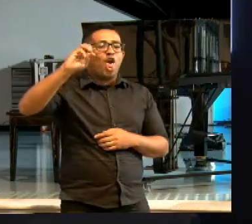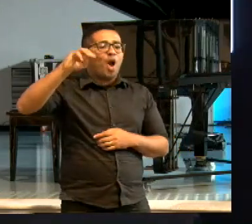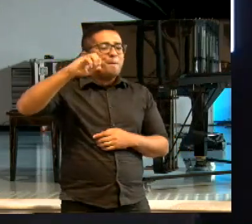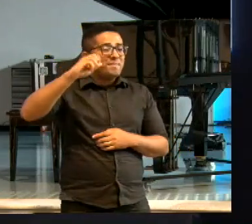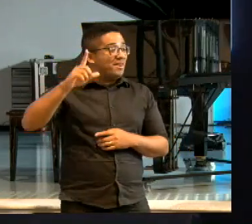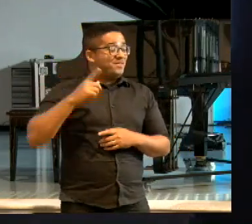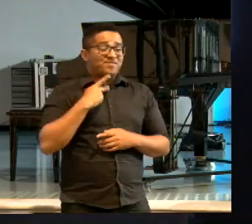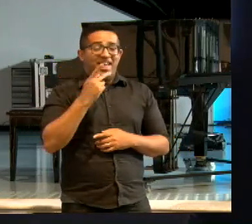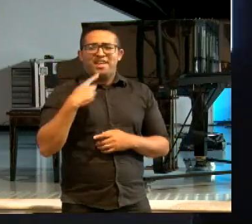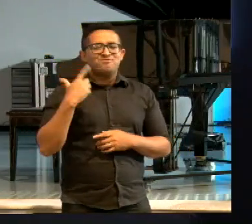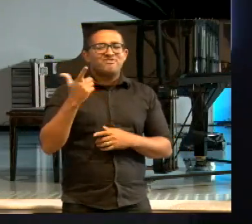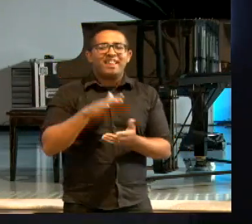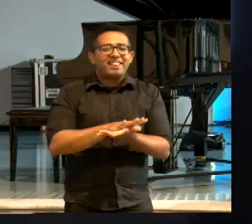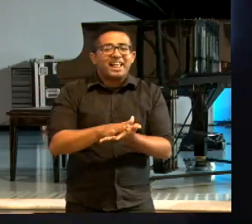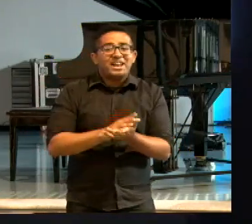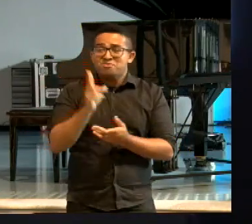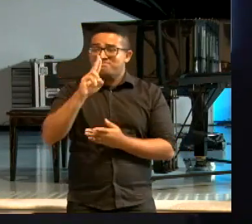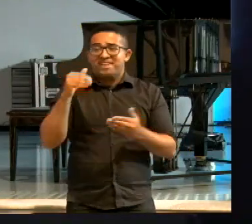hoje.